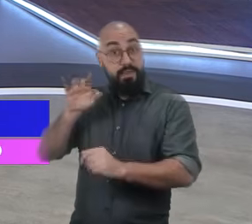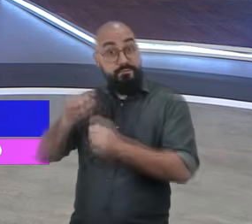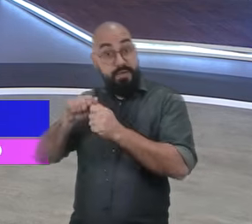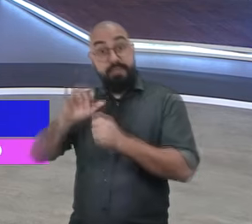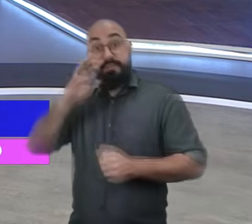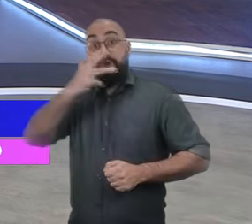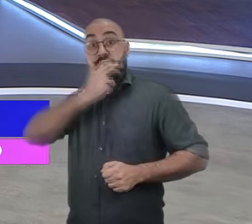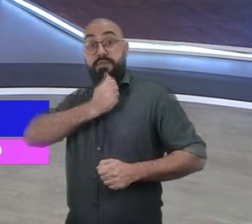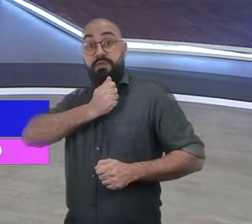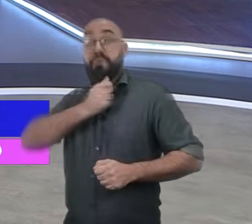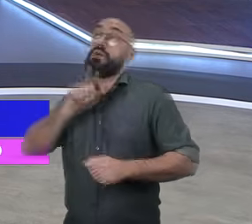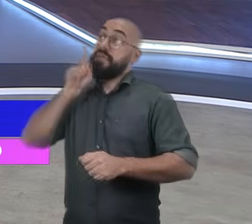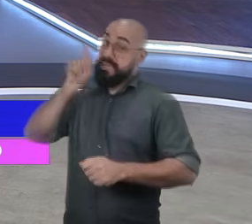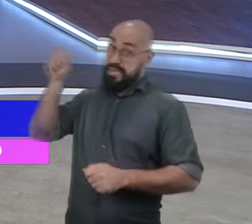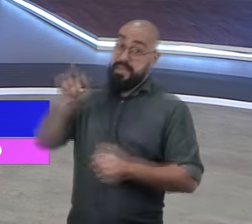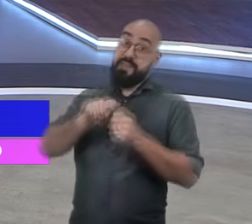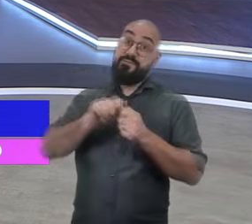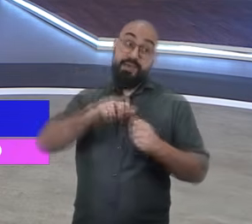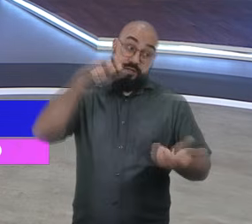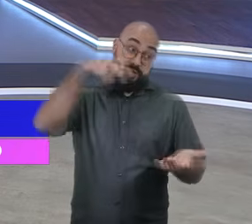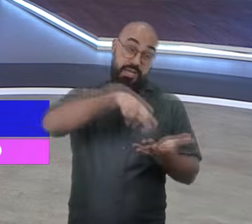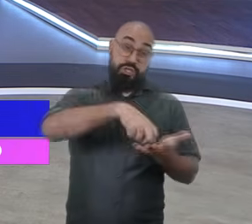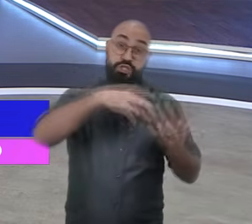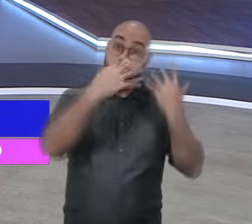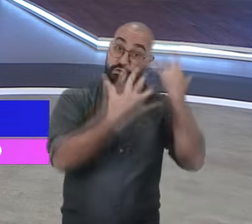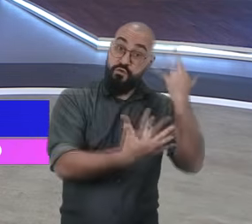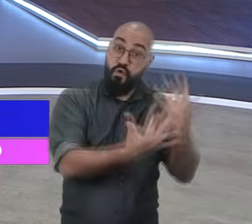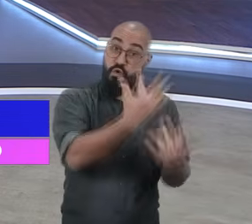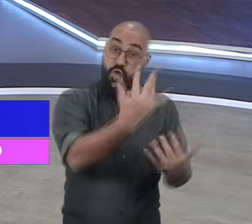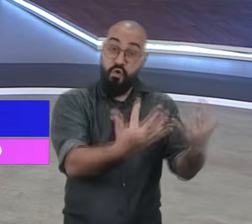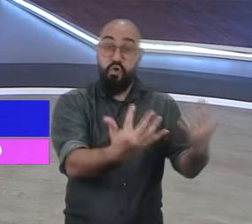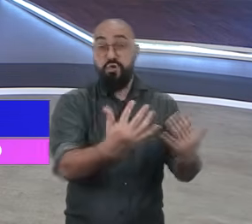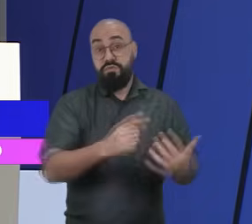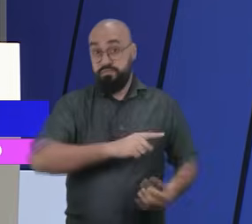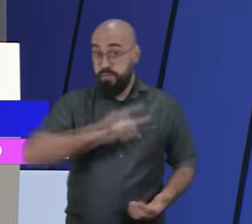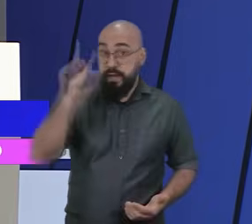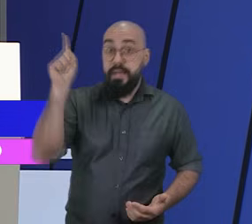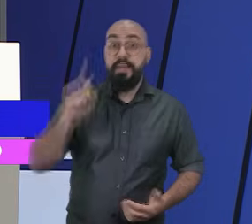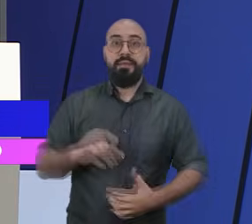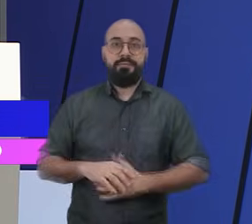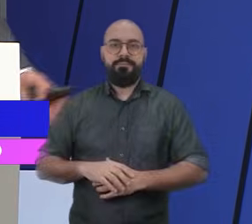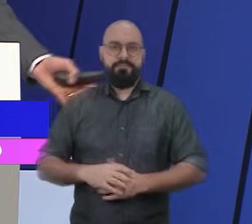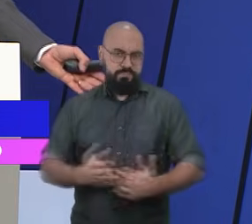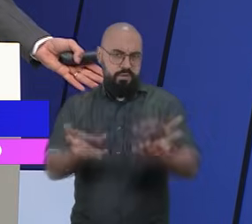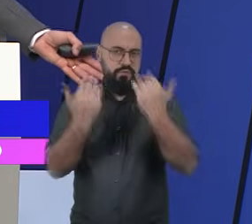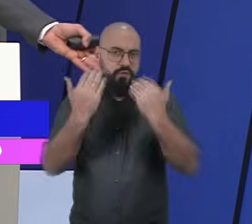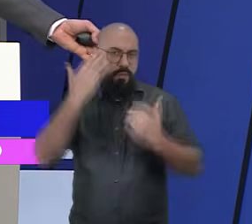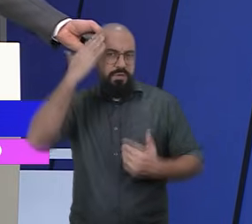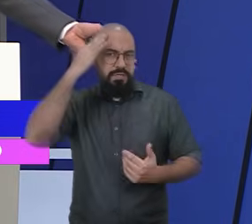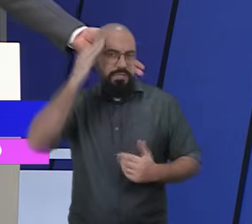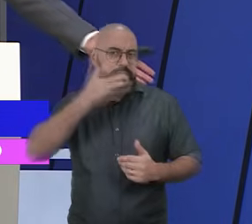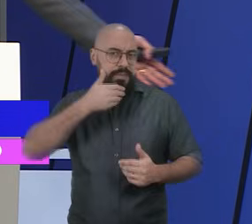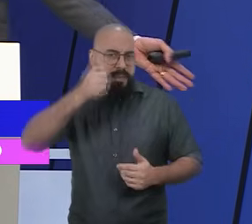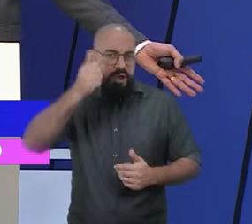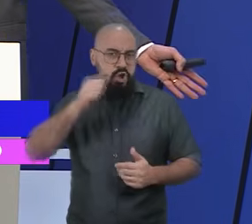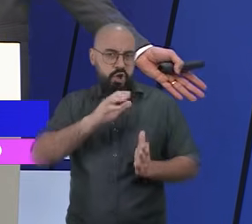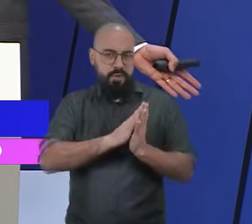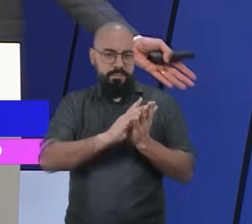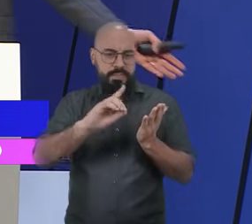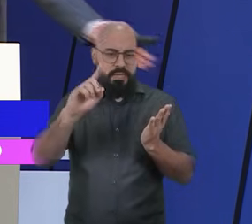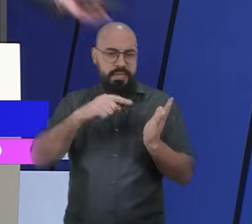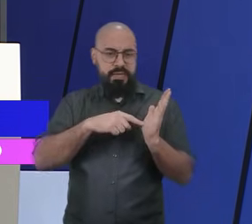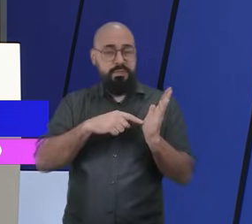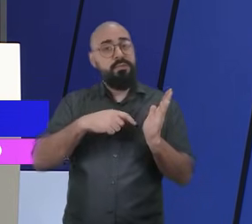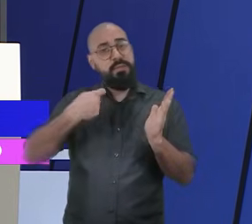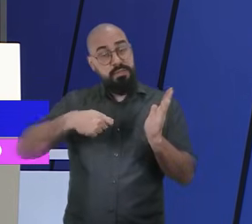é Deus que executa a perdição. É isso que a Bíblia vai nos dizer. Venha comigo até a Bíblia para entender exatamente sobre isso.